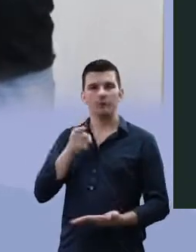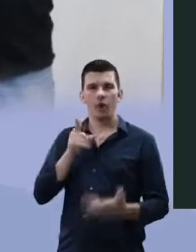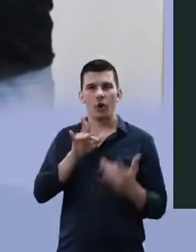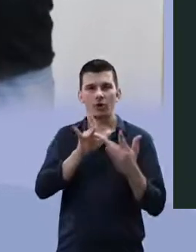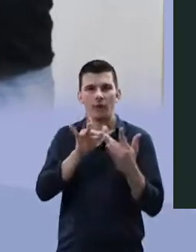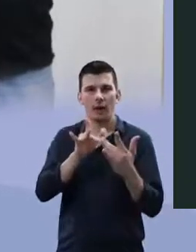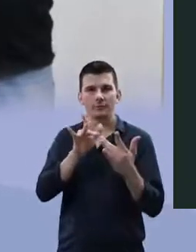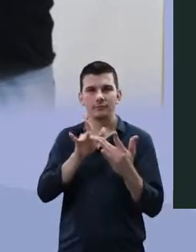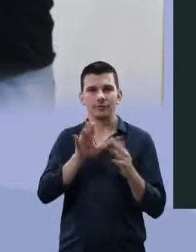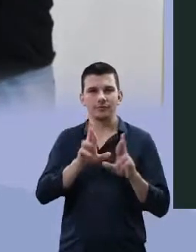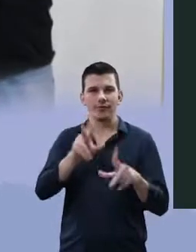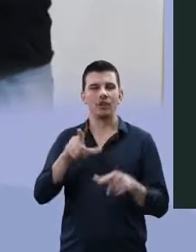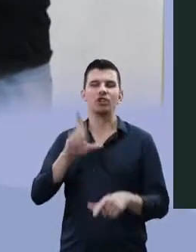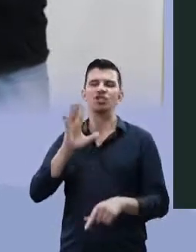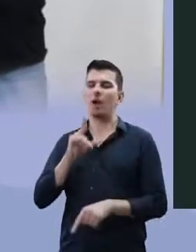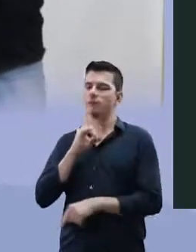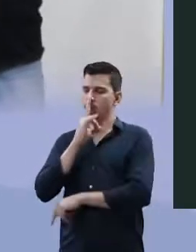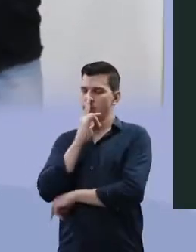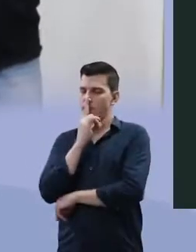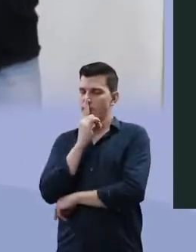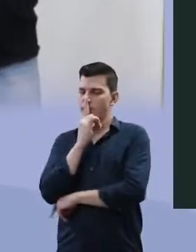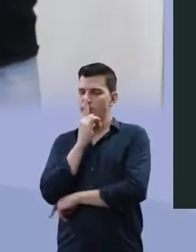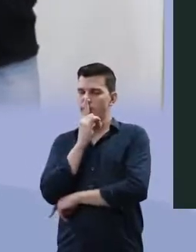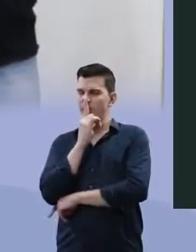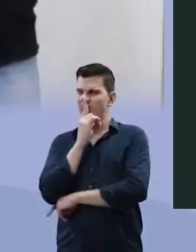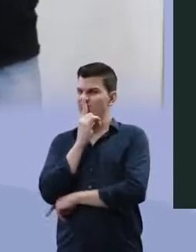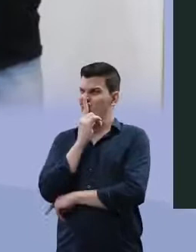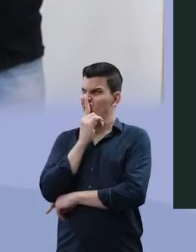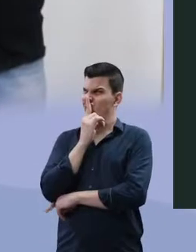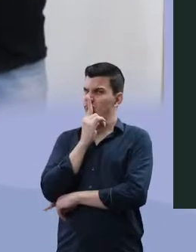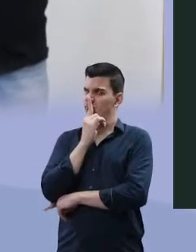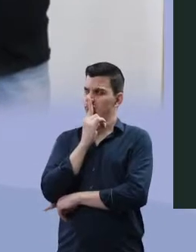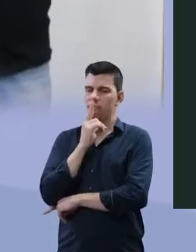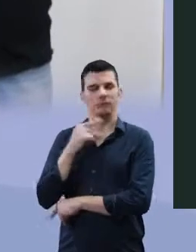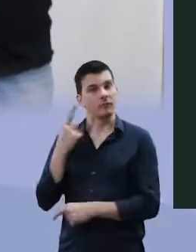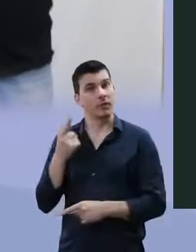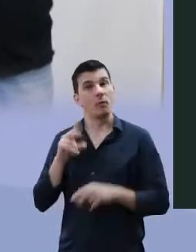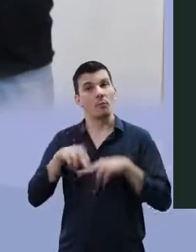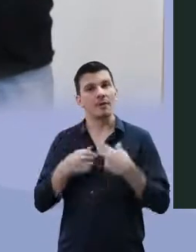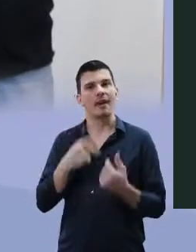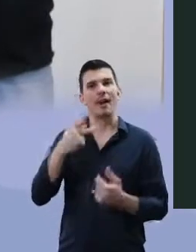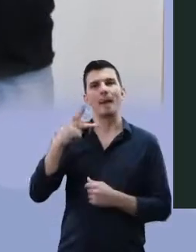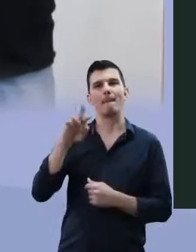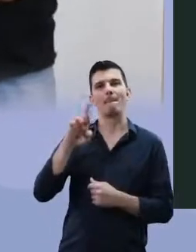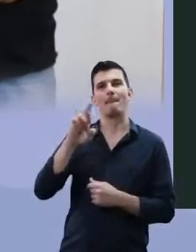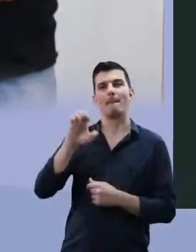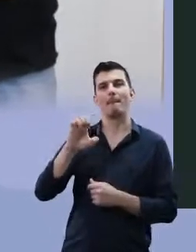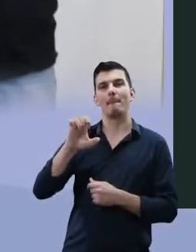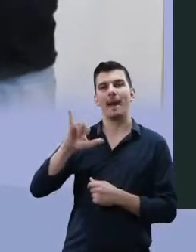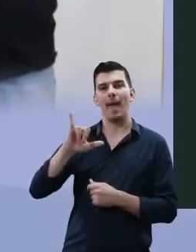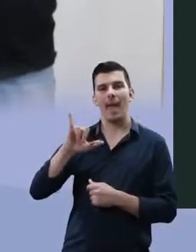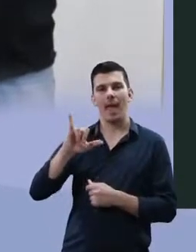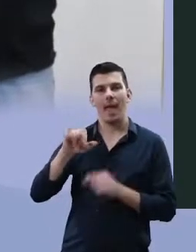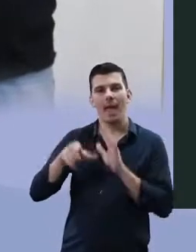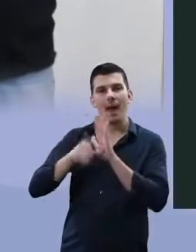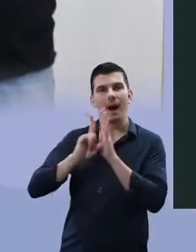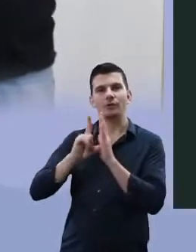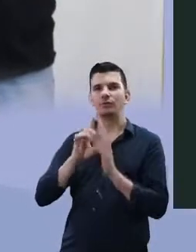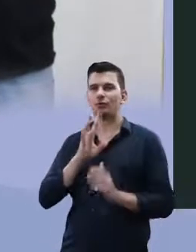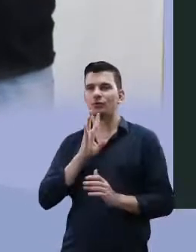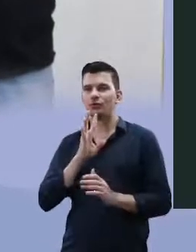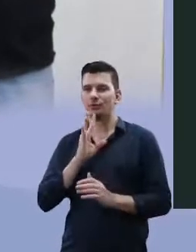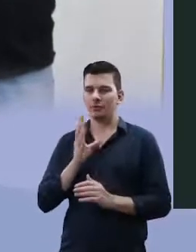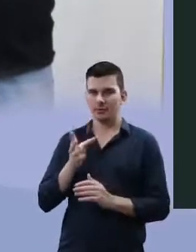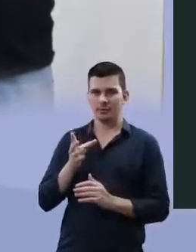né? Antes de você tomar contato com o diferente, você já o qualifica de maneira negativa. Daí o fato de ser preconceito. Não